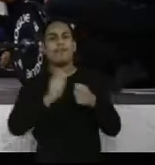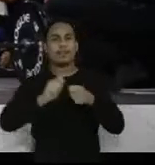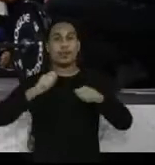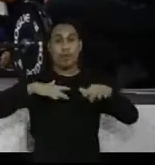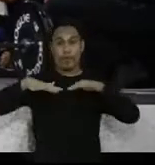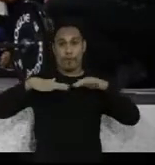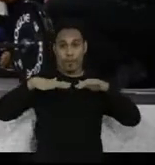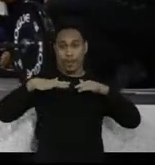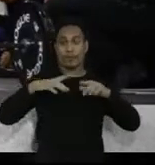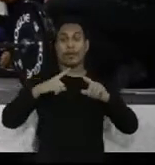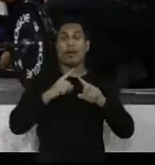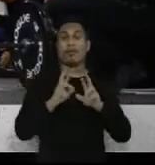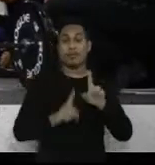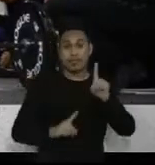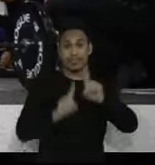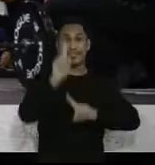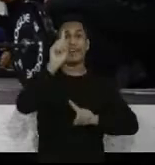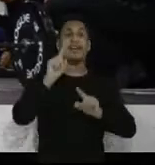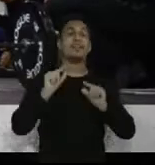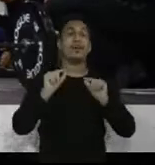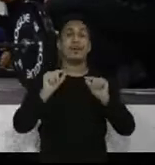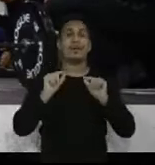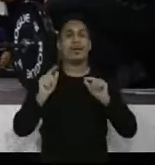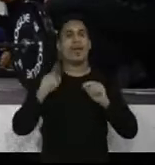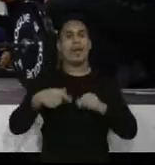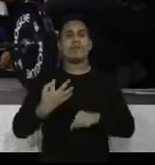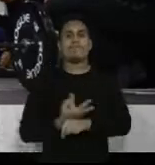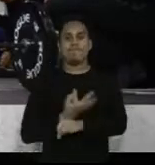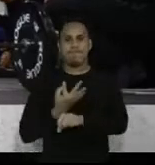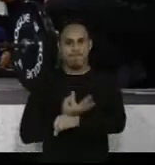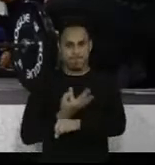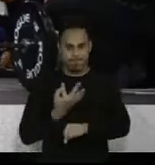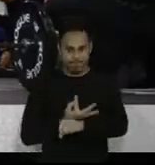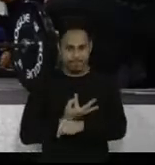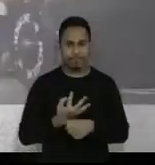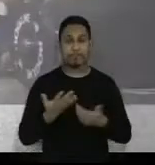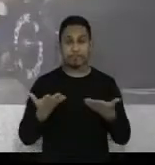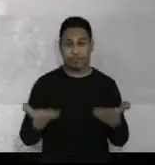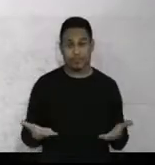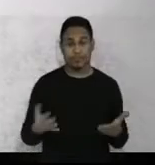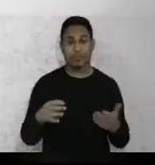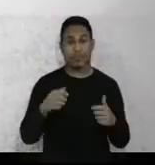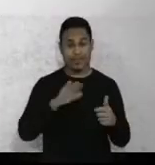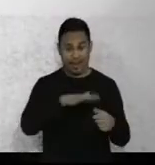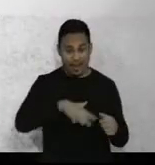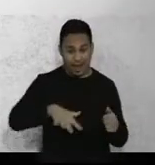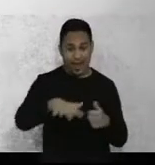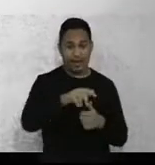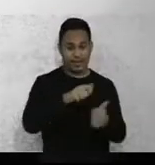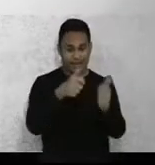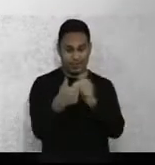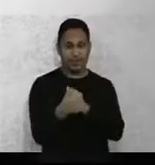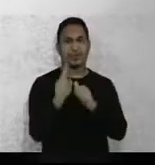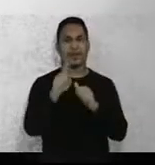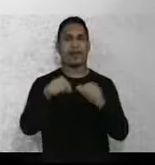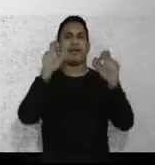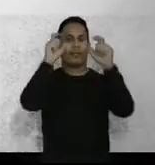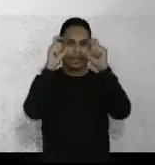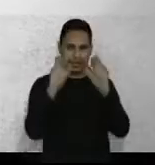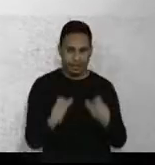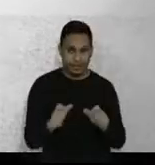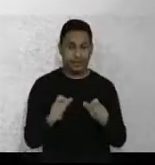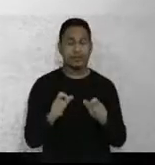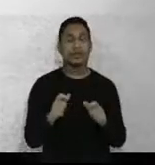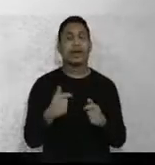também é a potência. Então, nesse tipo de esporte também vai ser interessante, tá? E aí eu trouxe esse slide aqui só